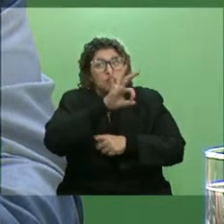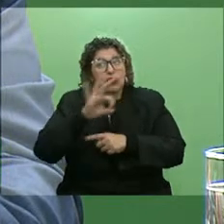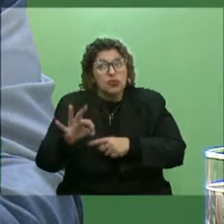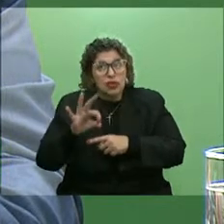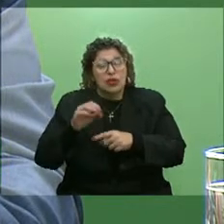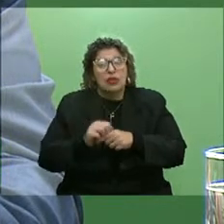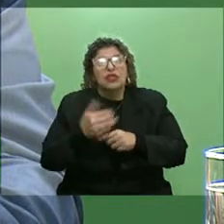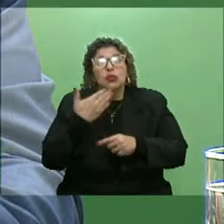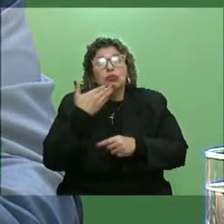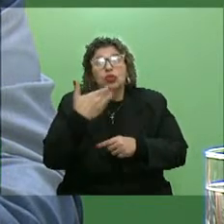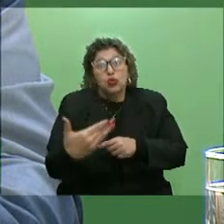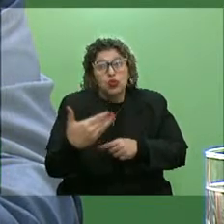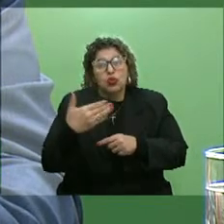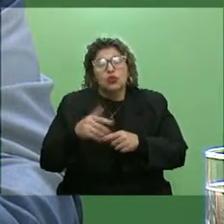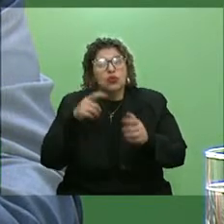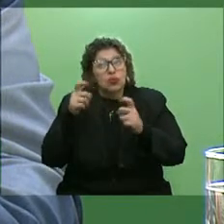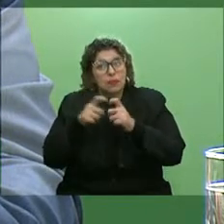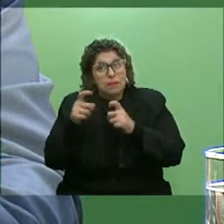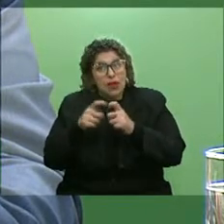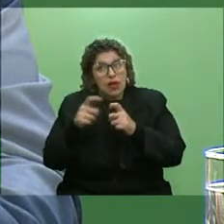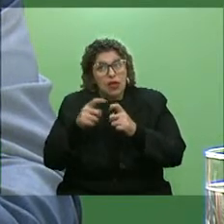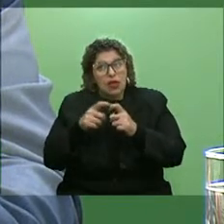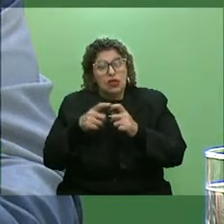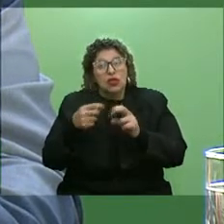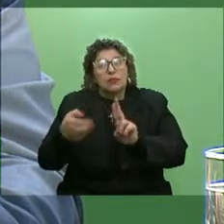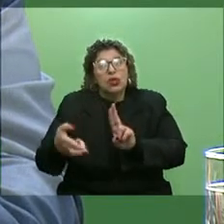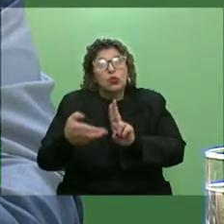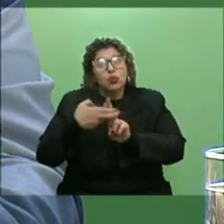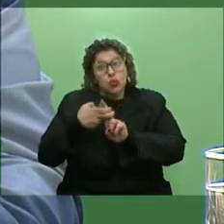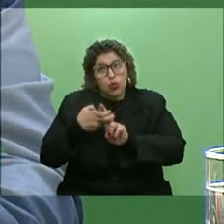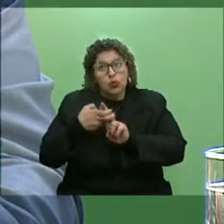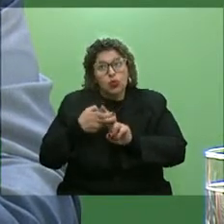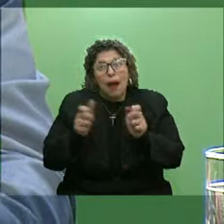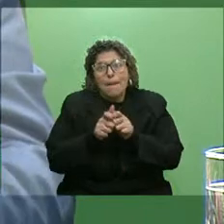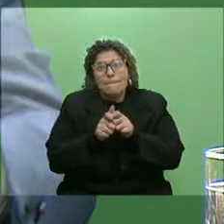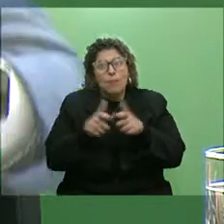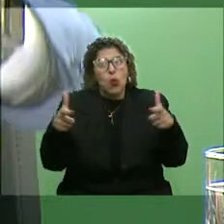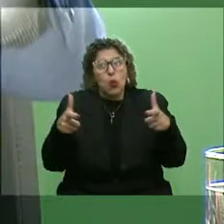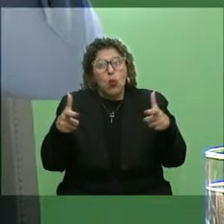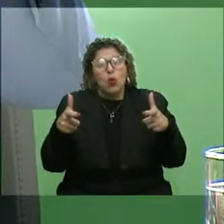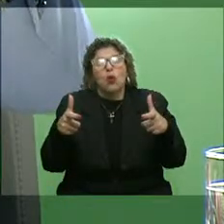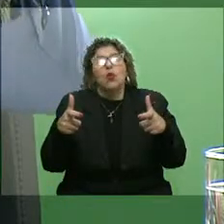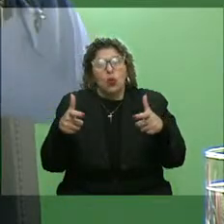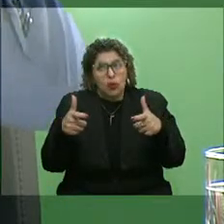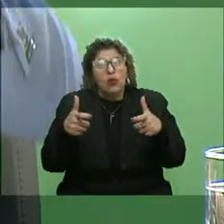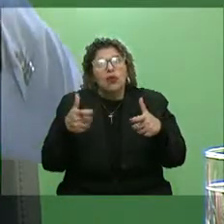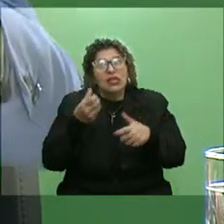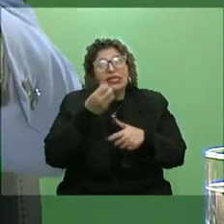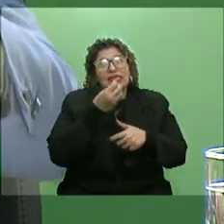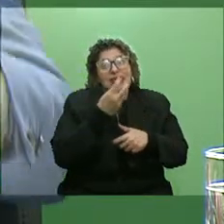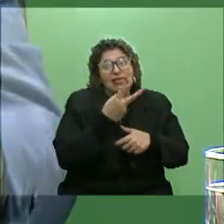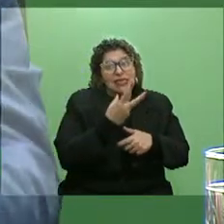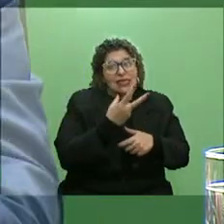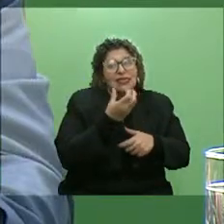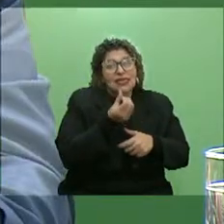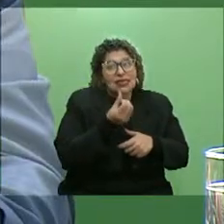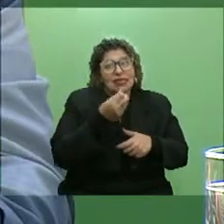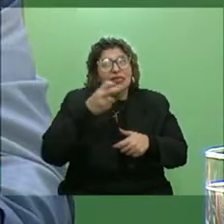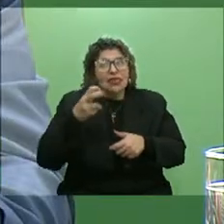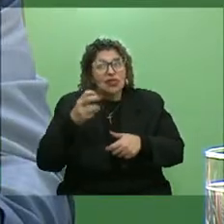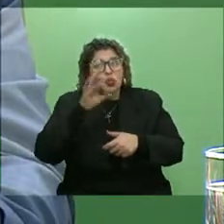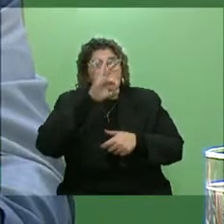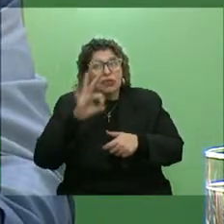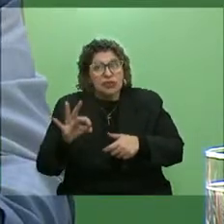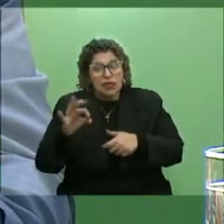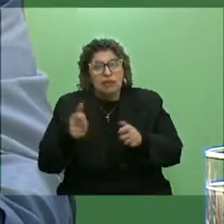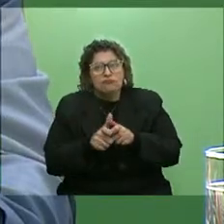64,7% das solicitações de consultas pelo SUS em Porto Alegre, de aumento. Então, aumentou em quase 65% a solicitação de consulta